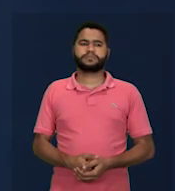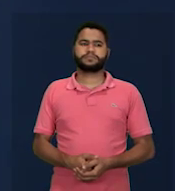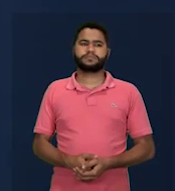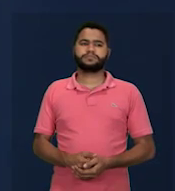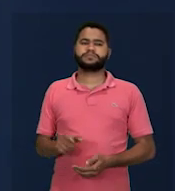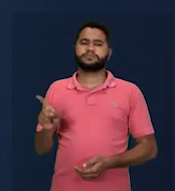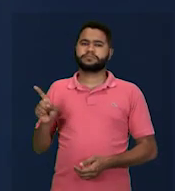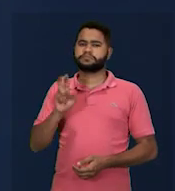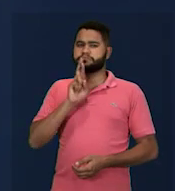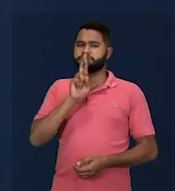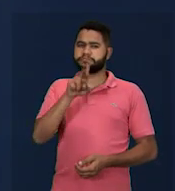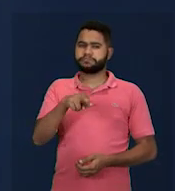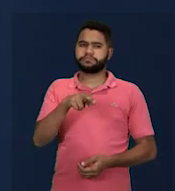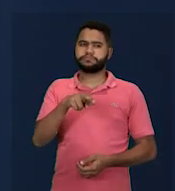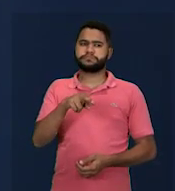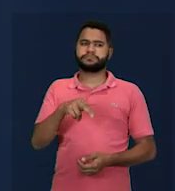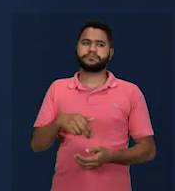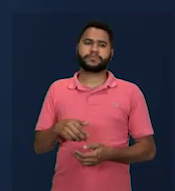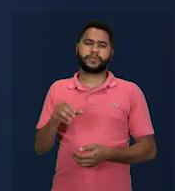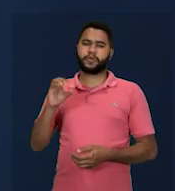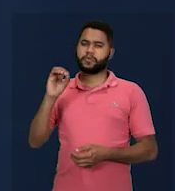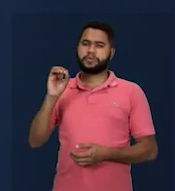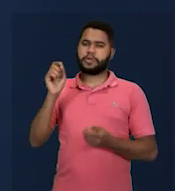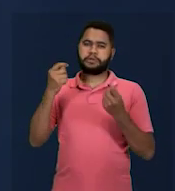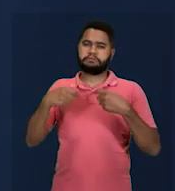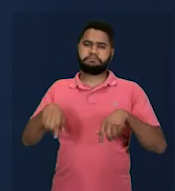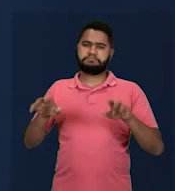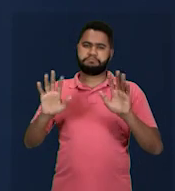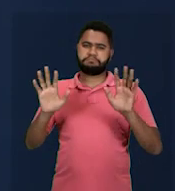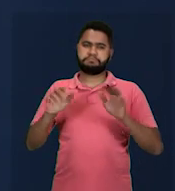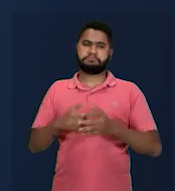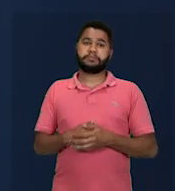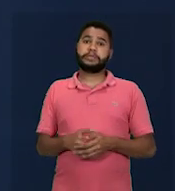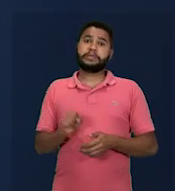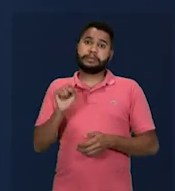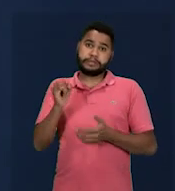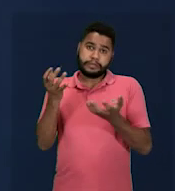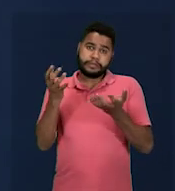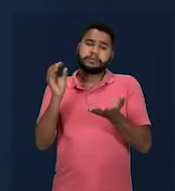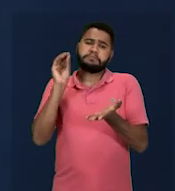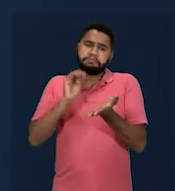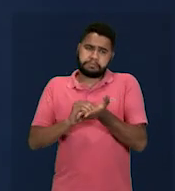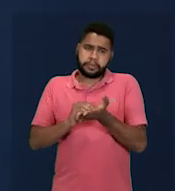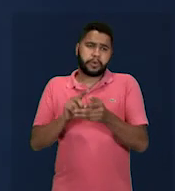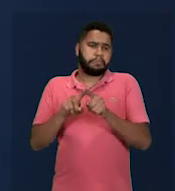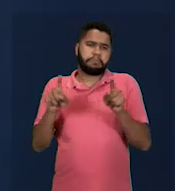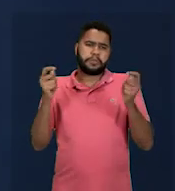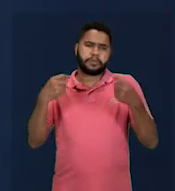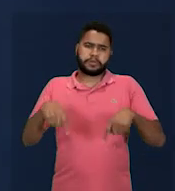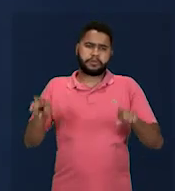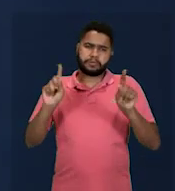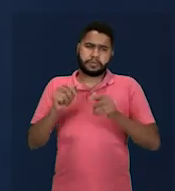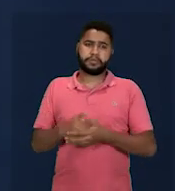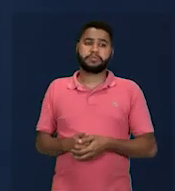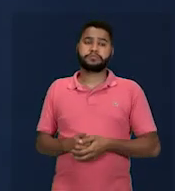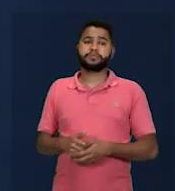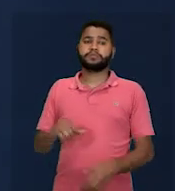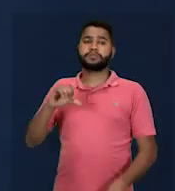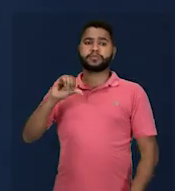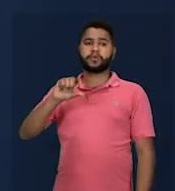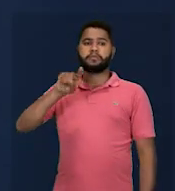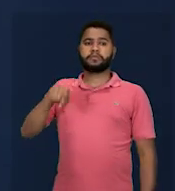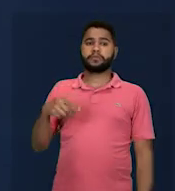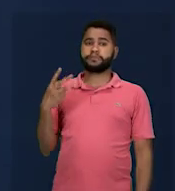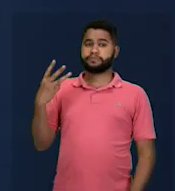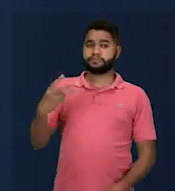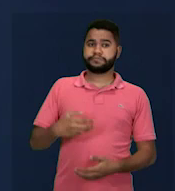depois da vírgula. Esse zero não precisa ser escrito. Pode, se você quiser. Eu escrevi simplesmente